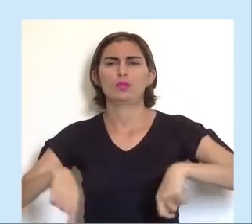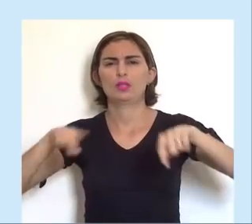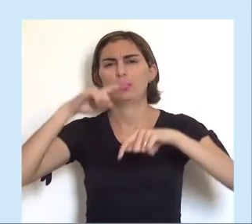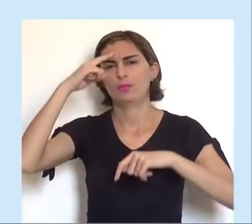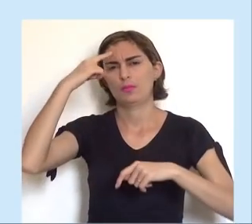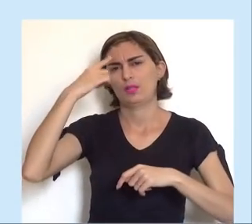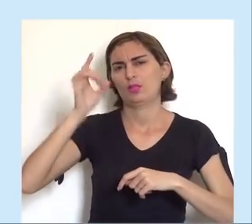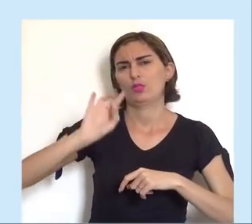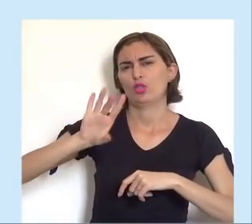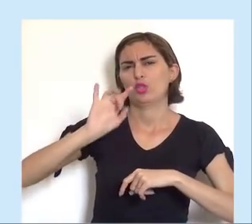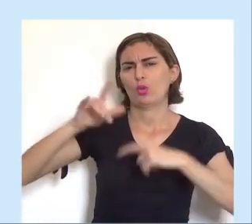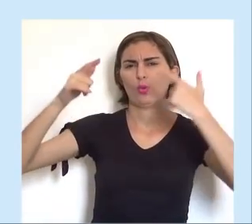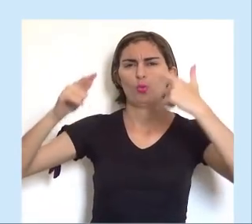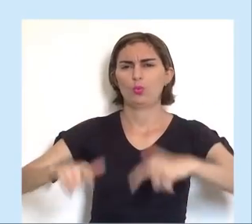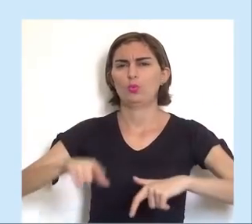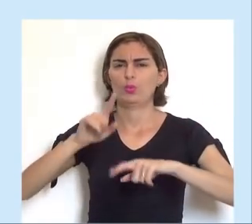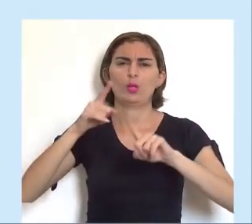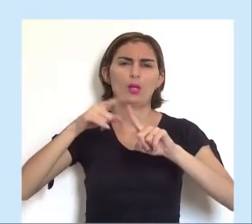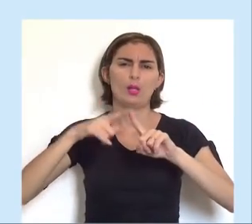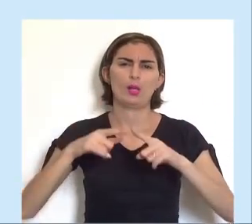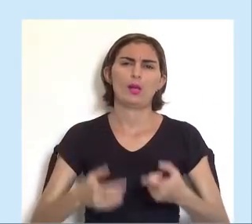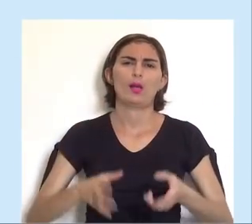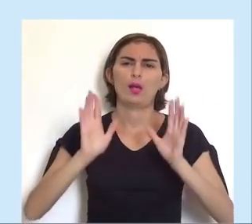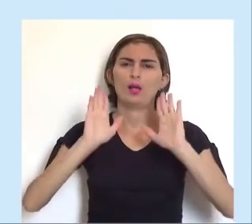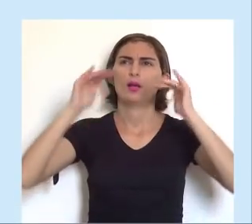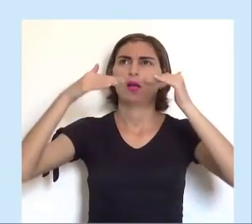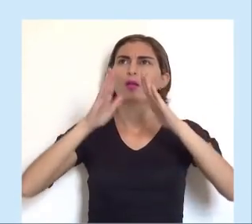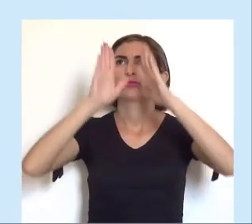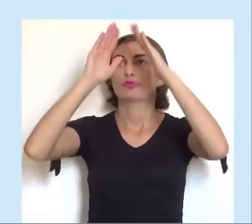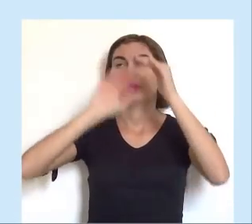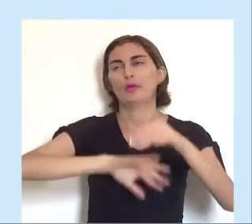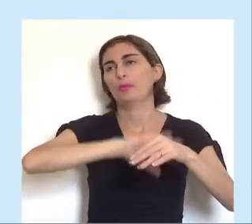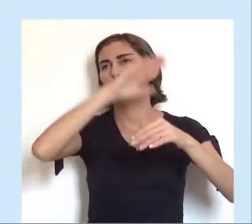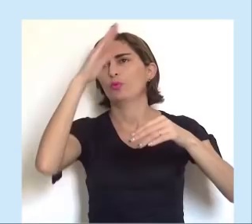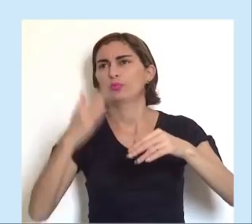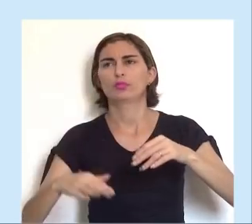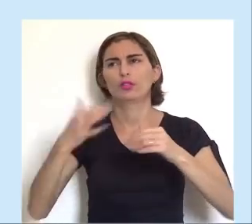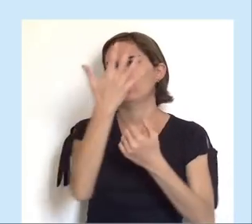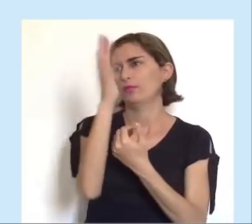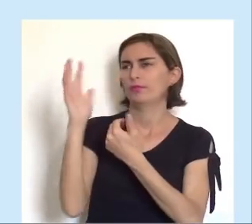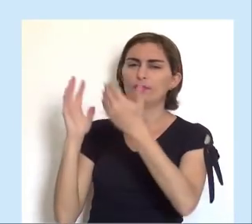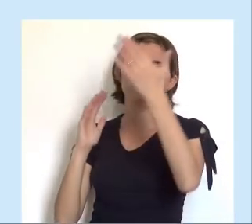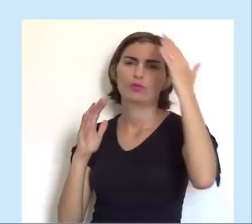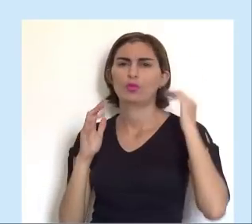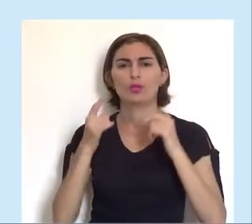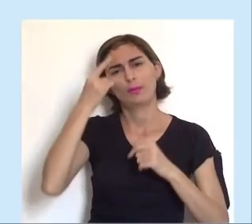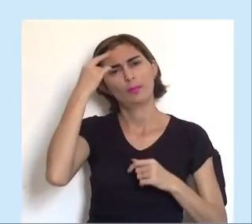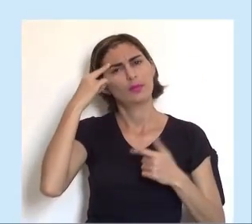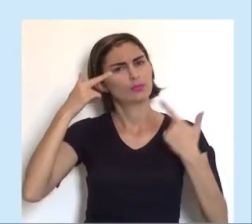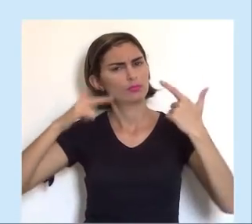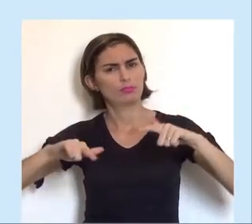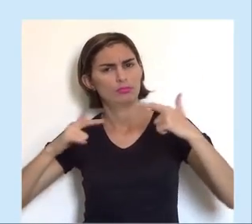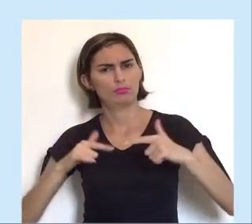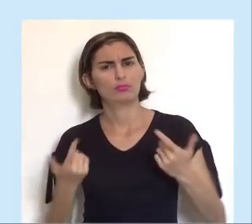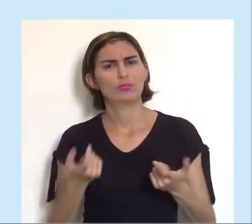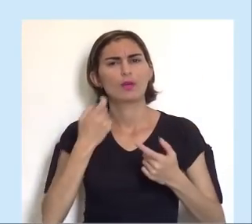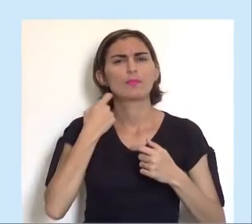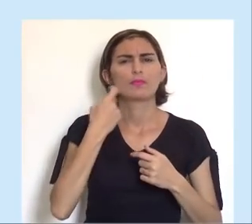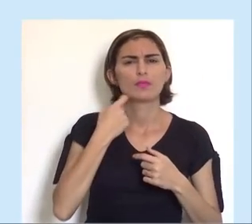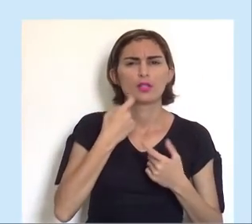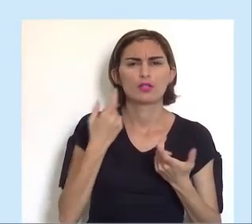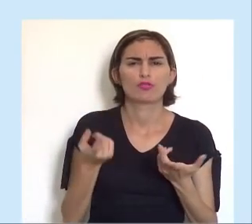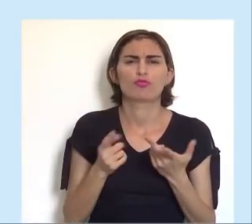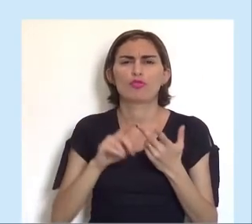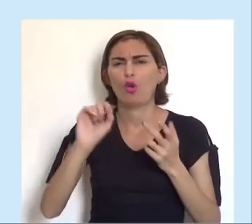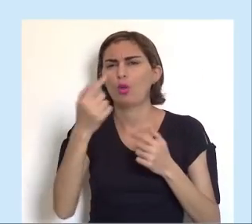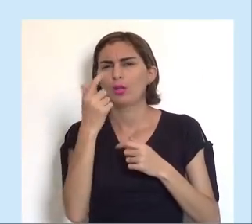pensar somente em lugares do tipo um castelo, uma montanha, uma floresta. Pense assim, peixinhos em